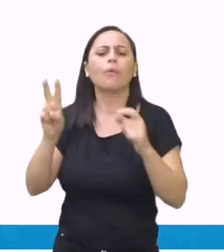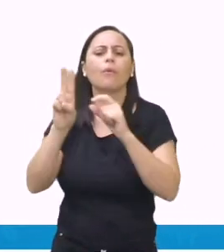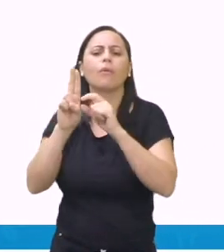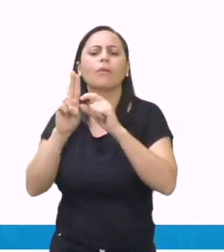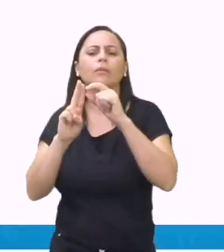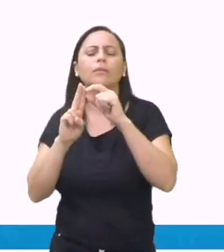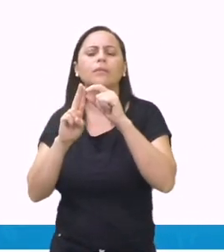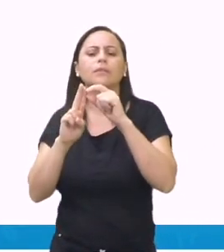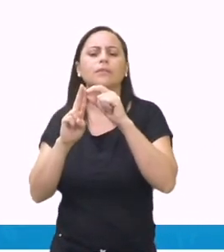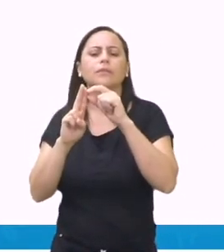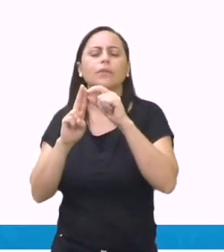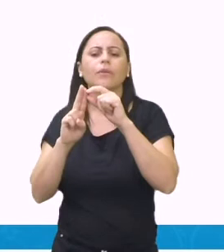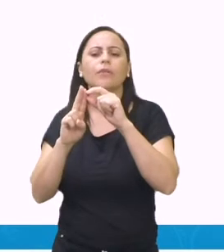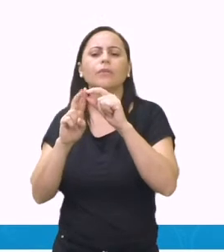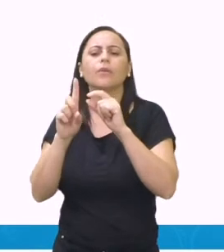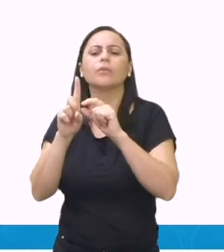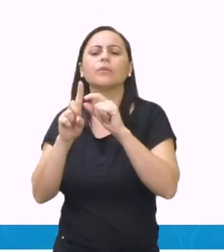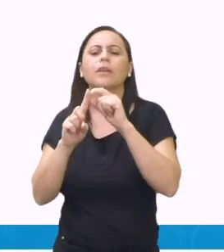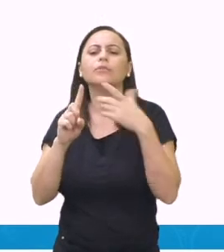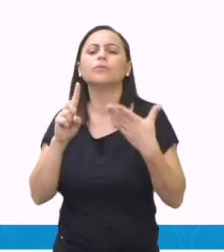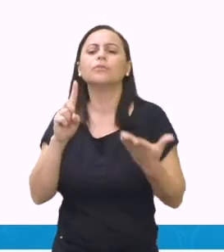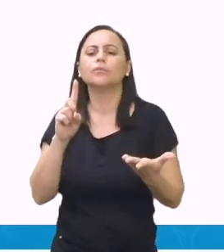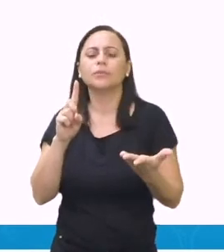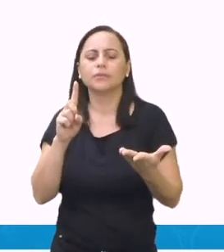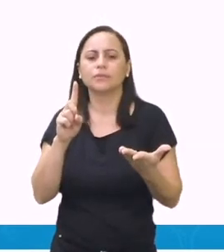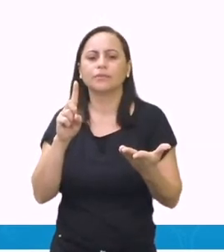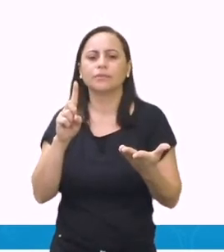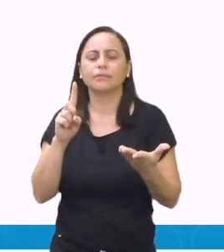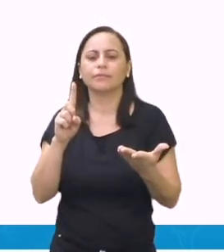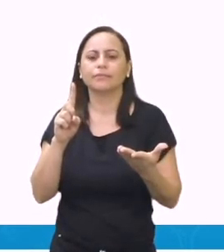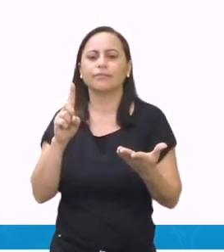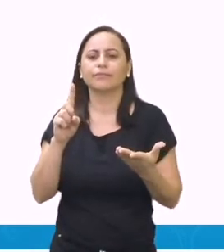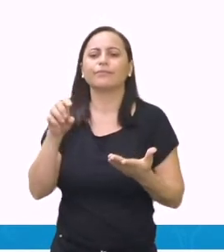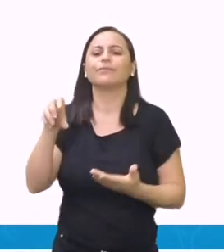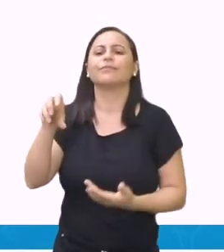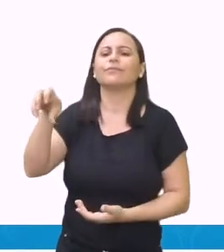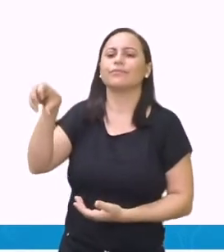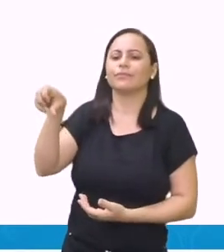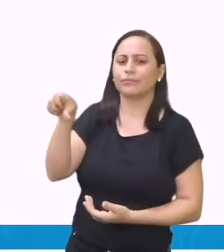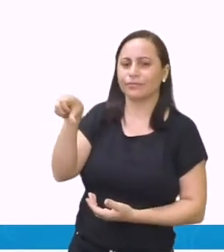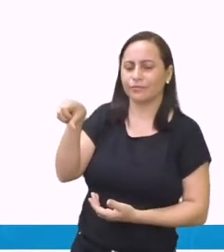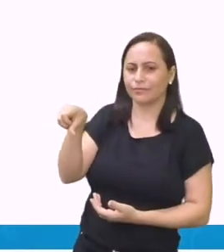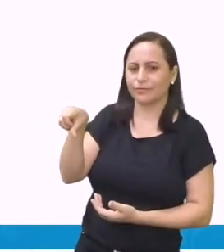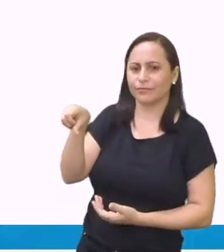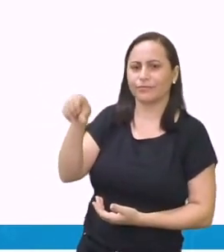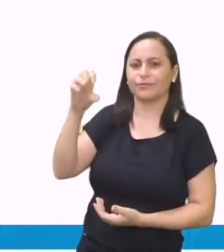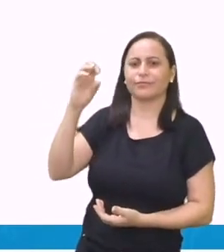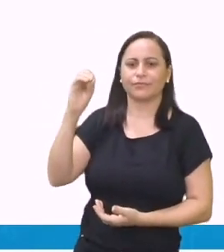dezenas? 9 dezenas. Eu tenho quantas unidades?